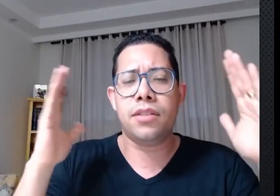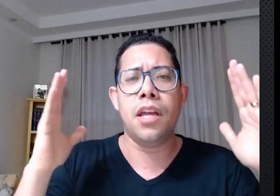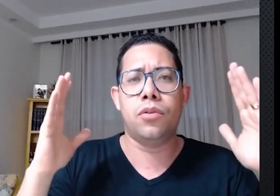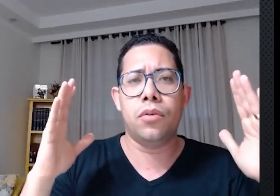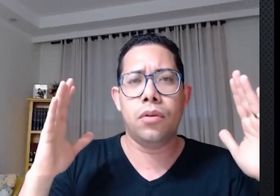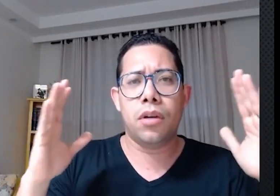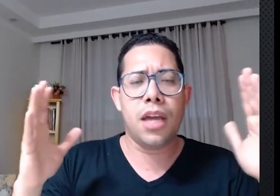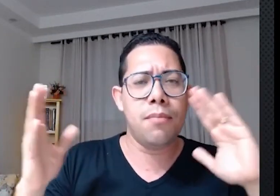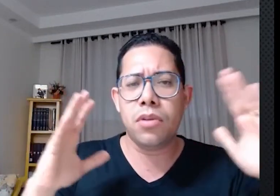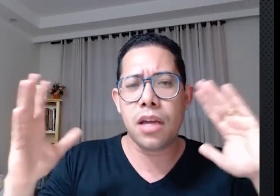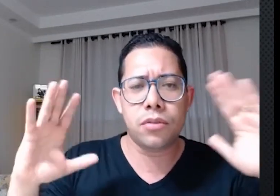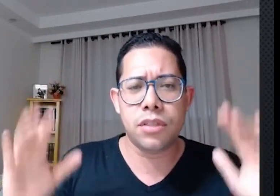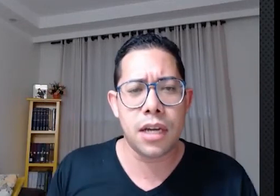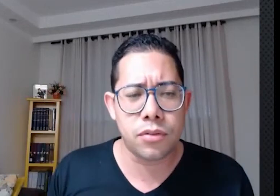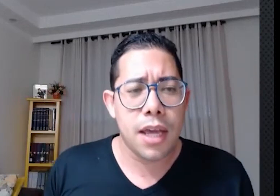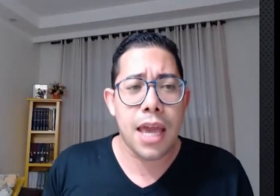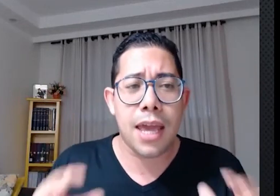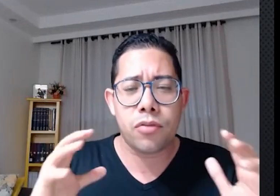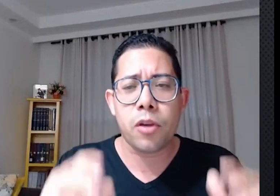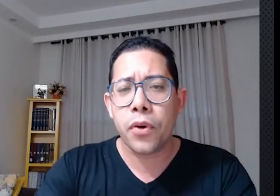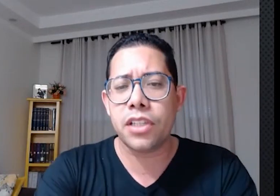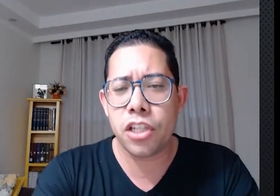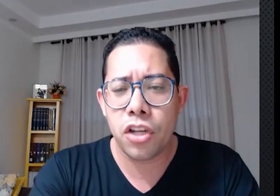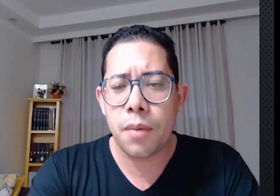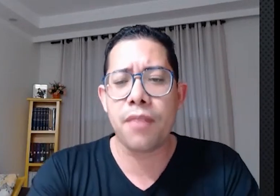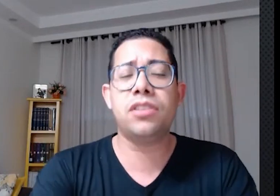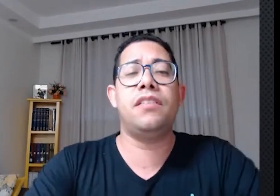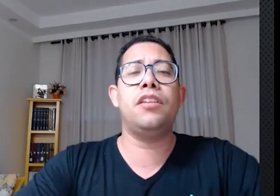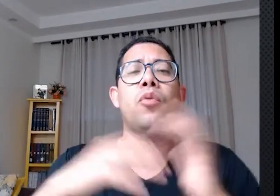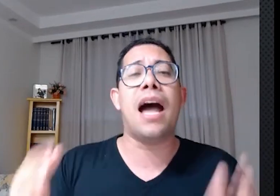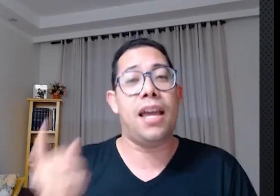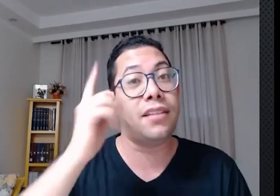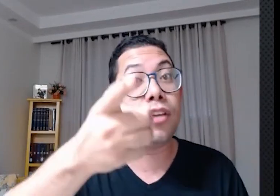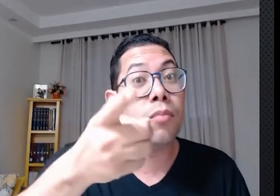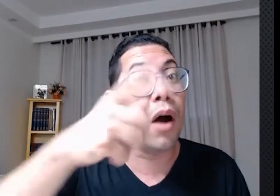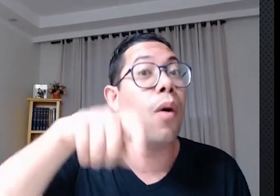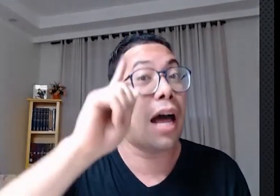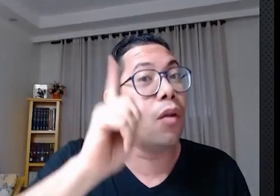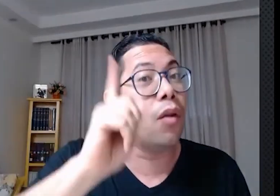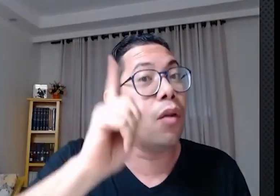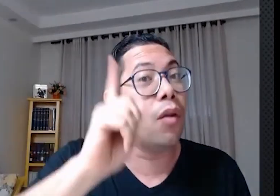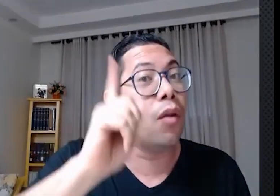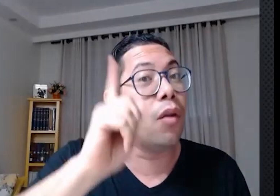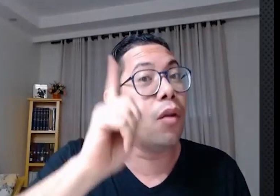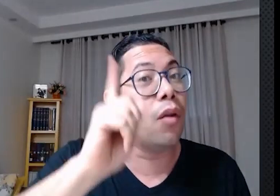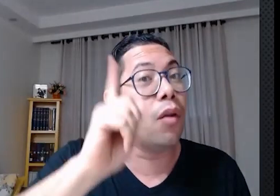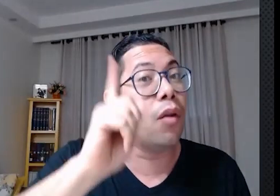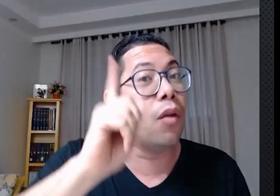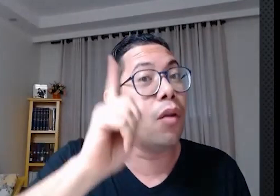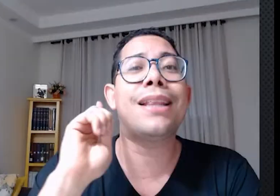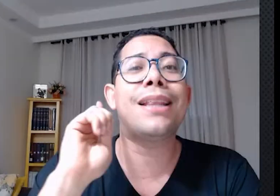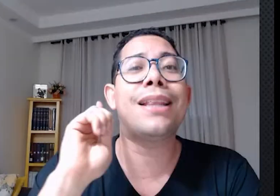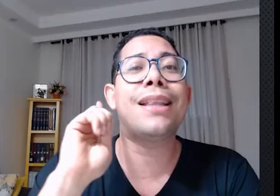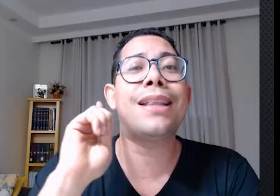foi escrito. Ok? 1.500 anos. Isso é importante para você se situar. Esse é resumão. Anota aí, hein?